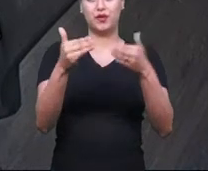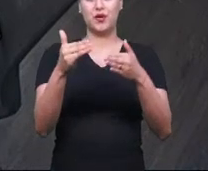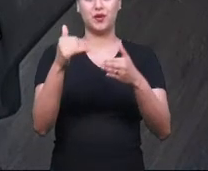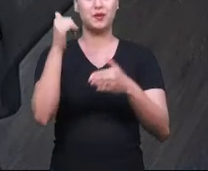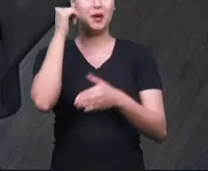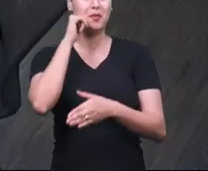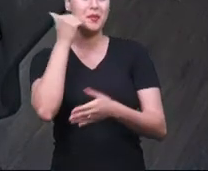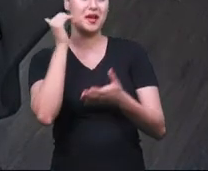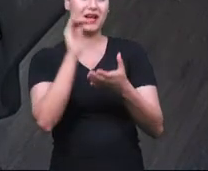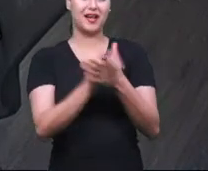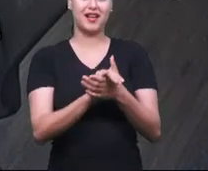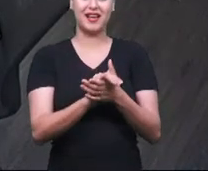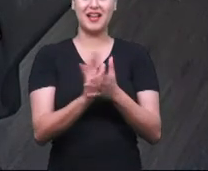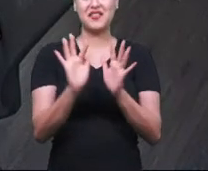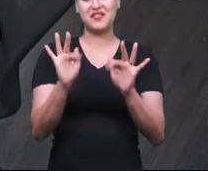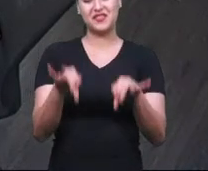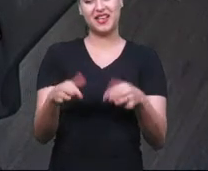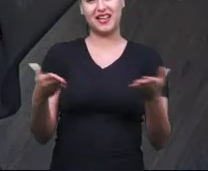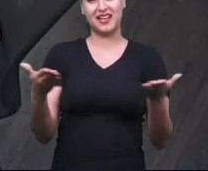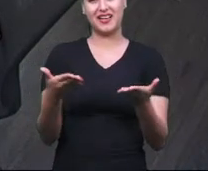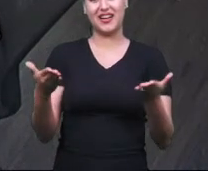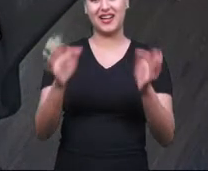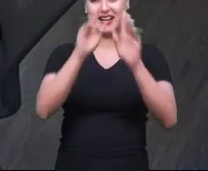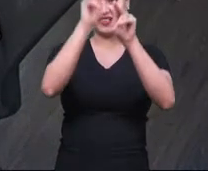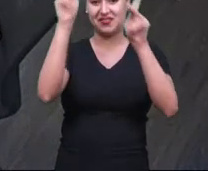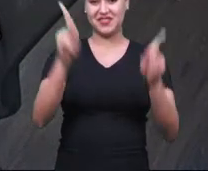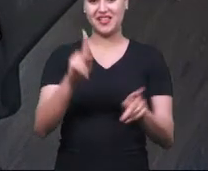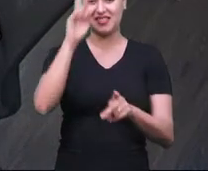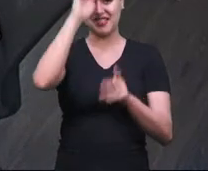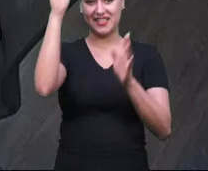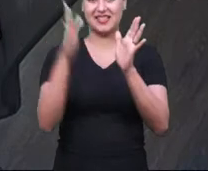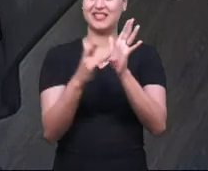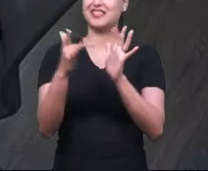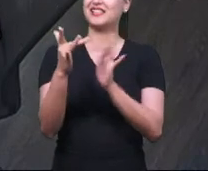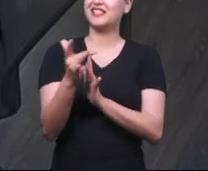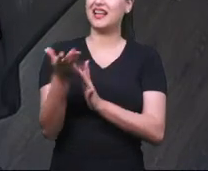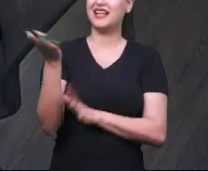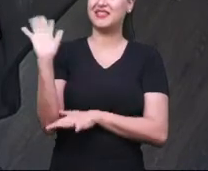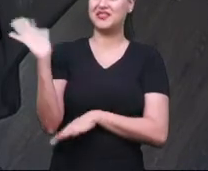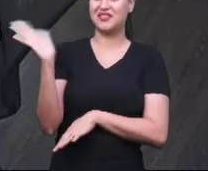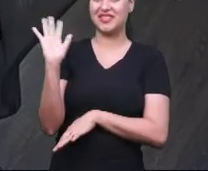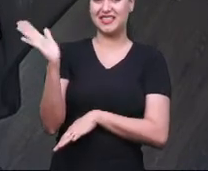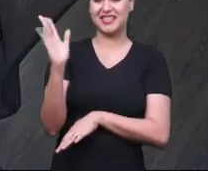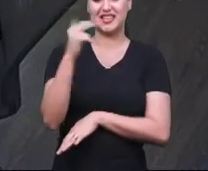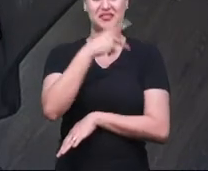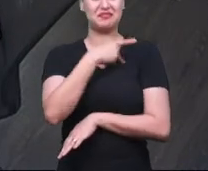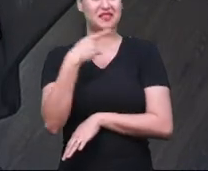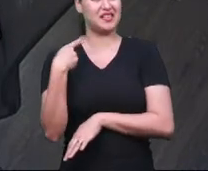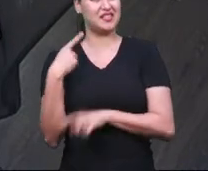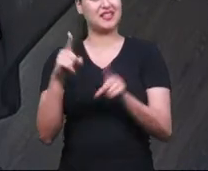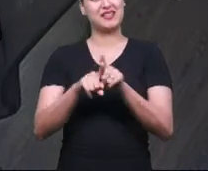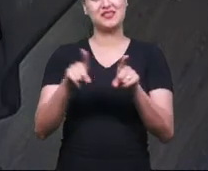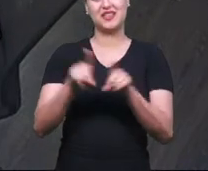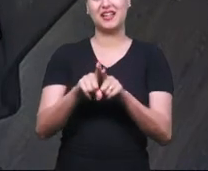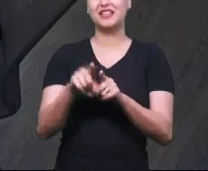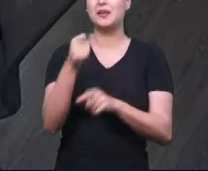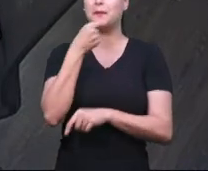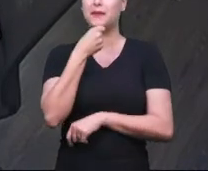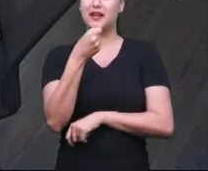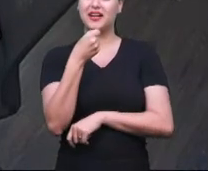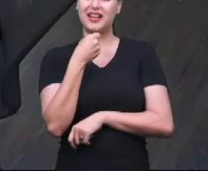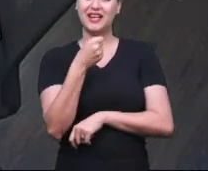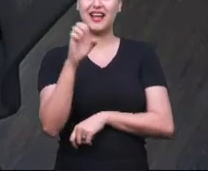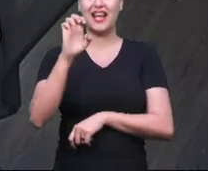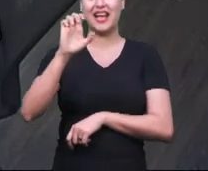aqui. A paz do Senhor a todos que estão nos ouvindo. Eu vou me despedir aqui, né, do pastor, do Elias Faé. Amém, pastor. Elias,